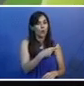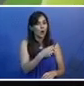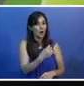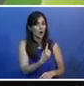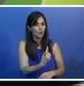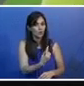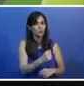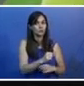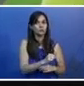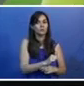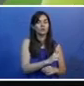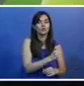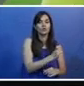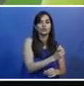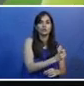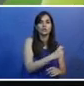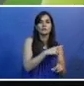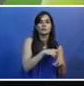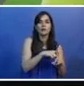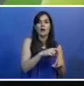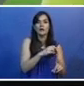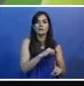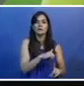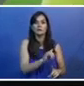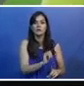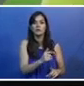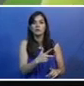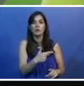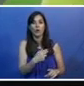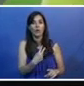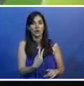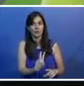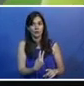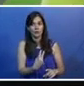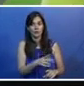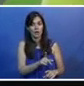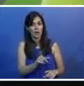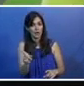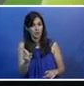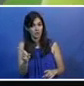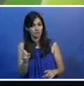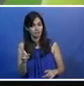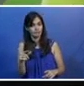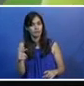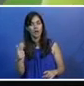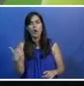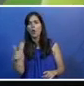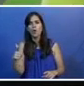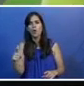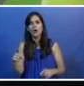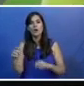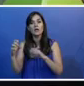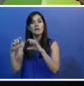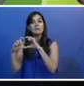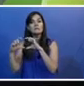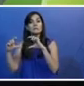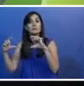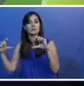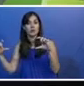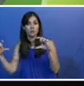mais y igual a 2. Expressões, x mais 2, 2x menos 6,